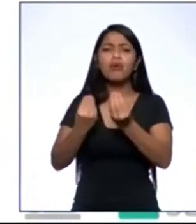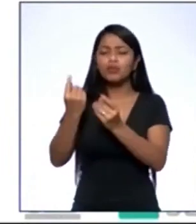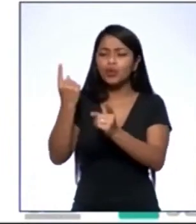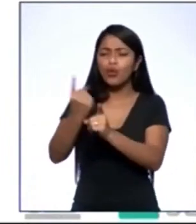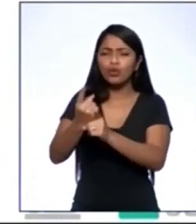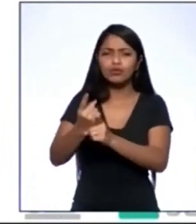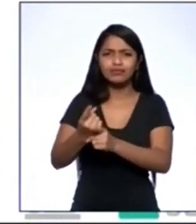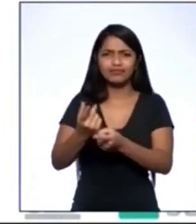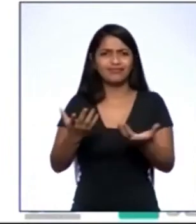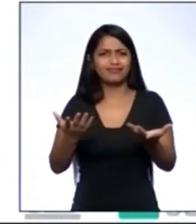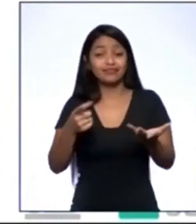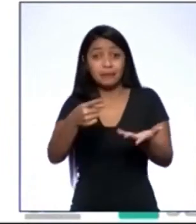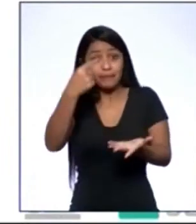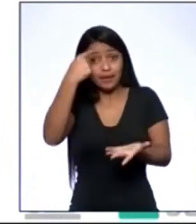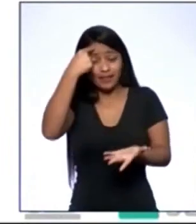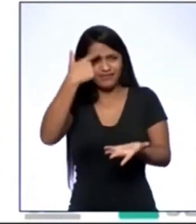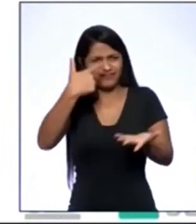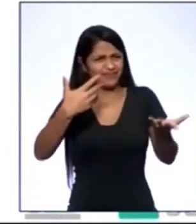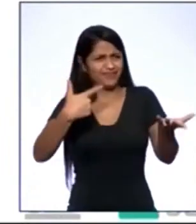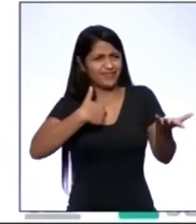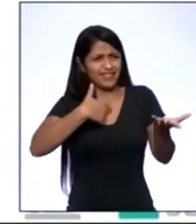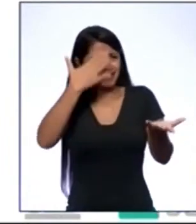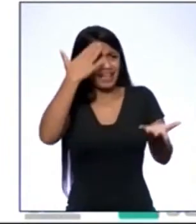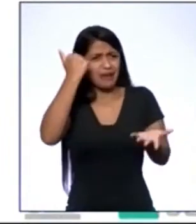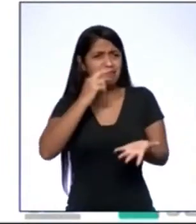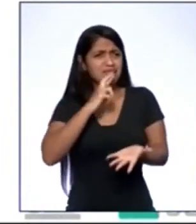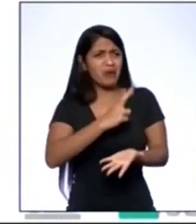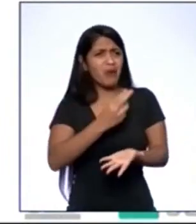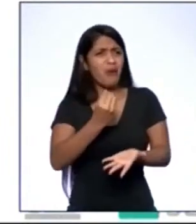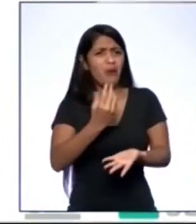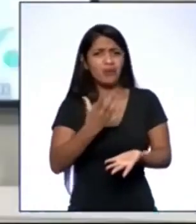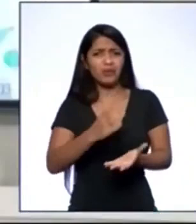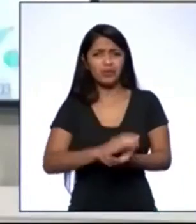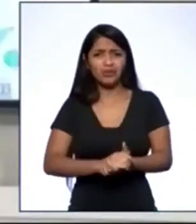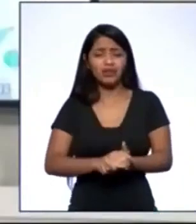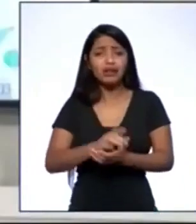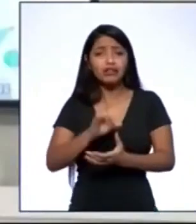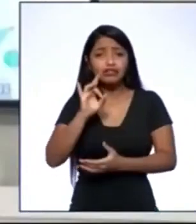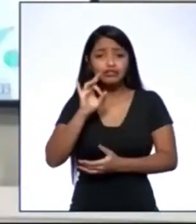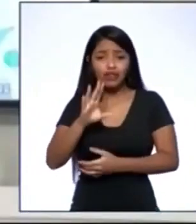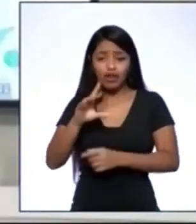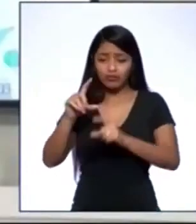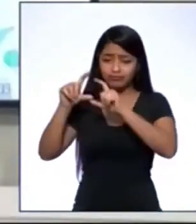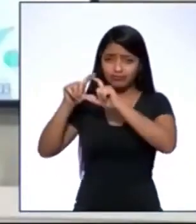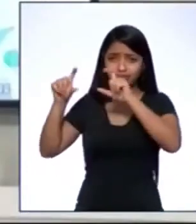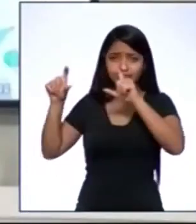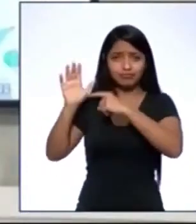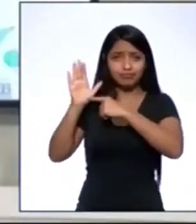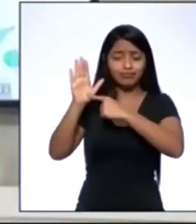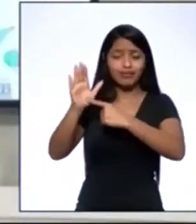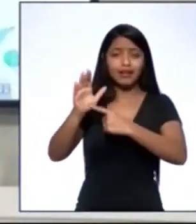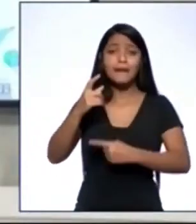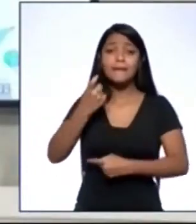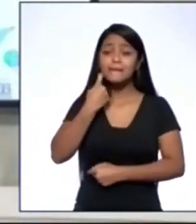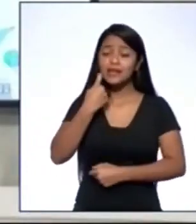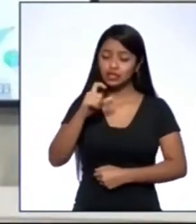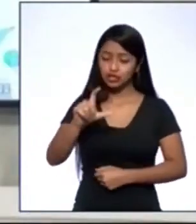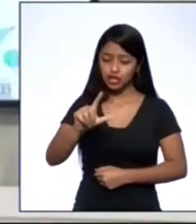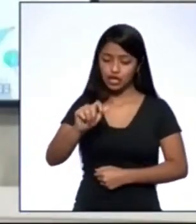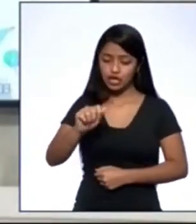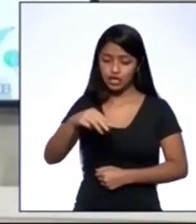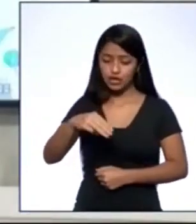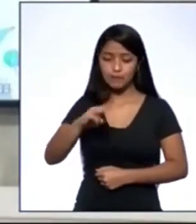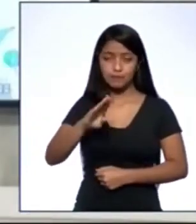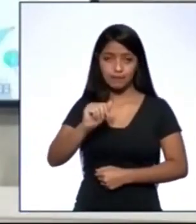que eu vou saber, cara? Ele só me falou do lambari, que é 6,1, como é que eu vou saber dos outros?